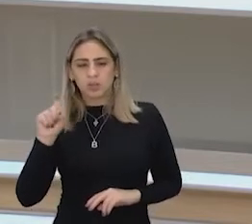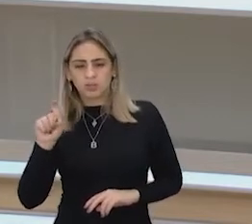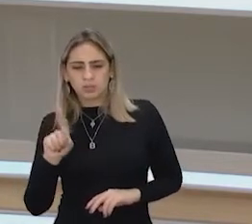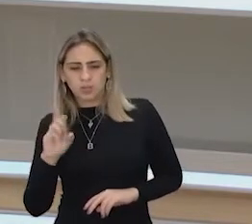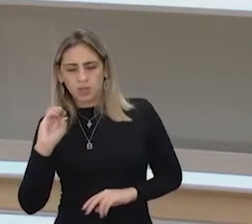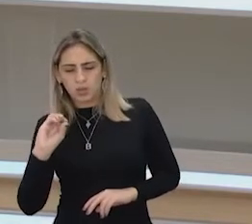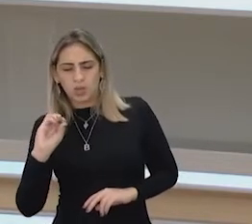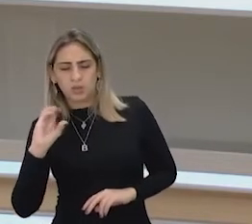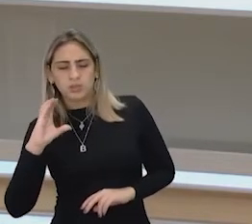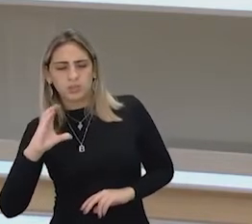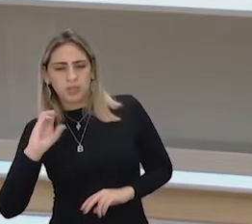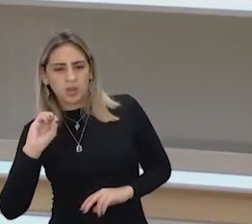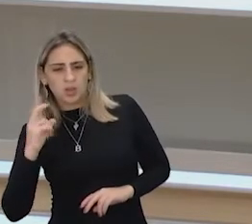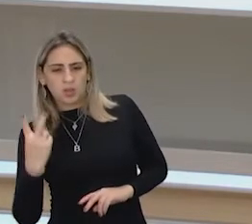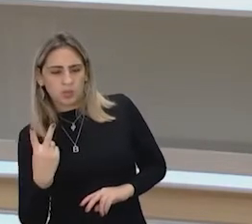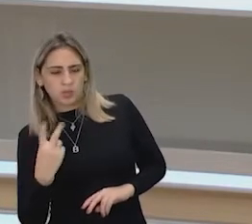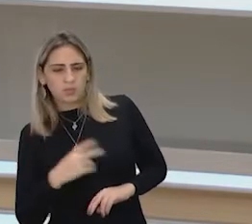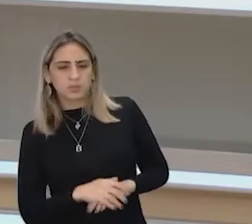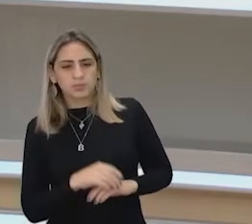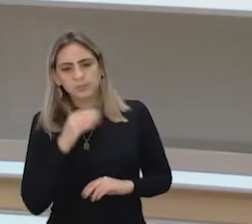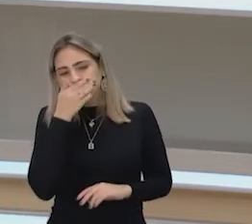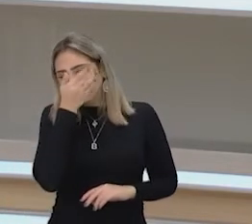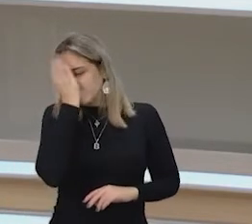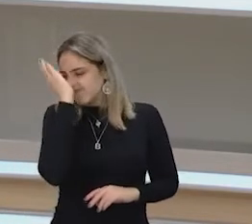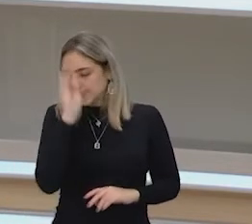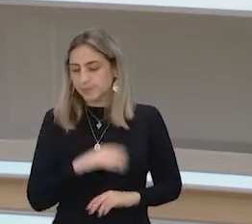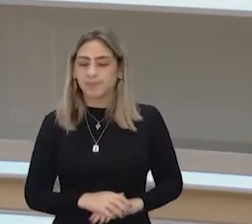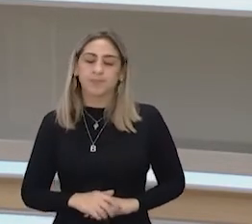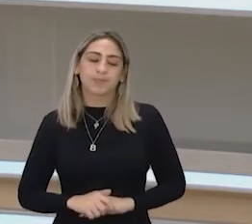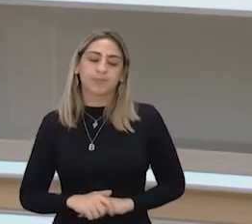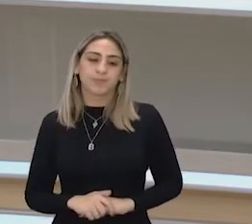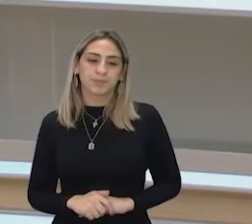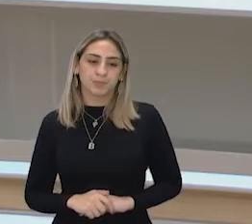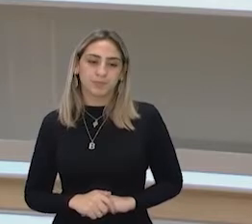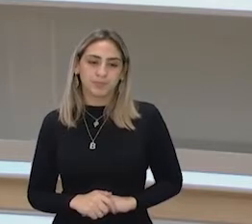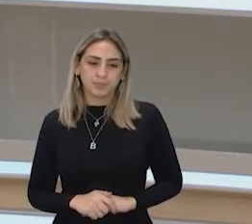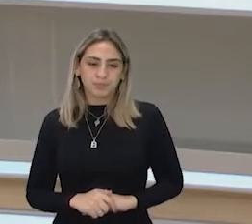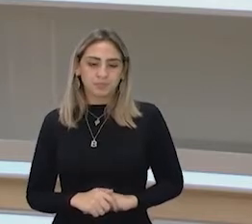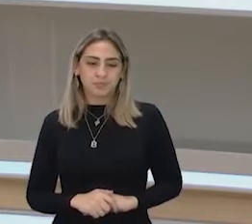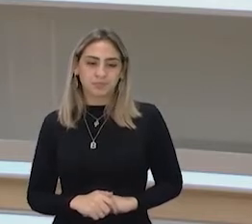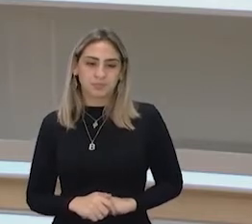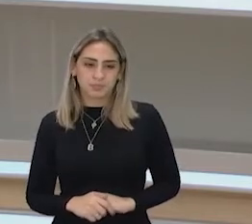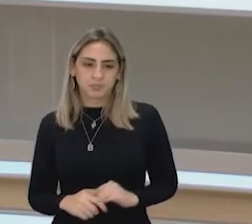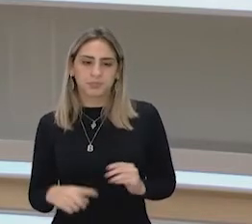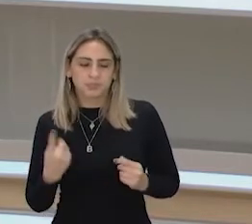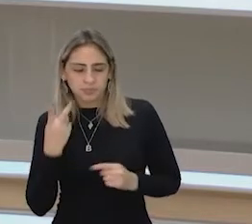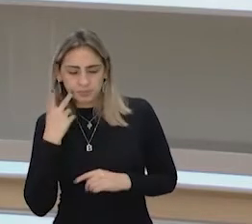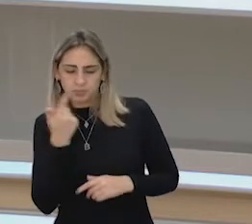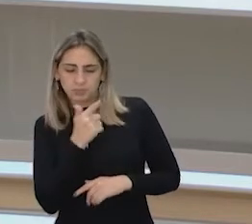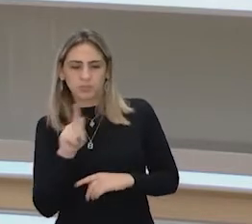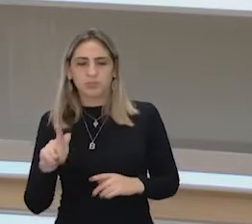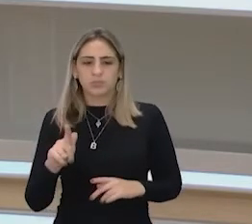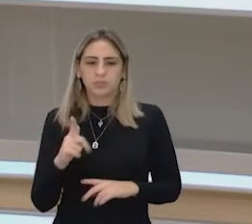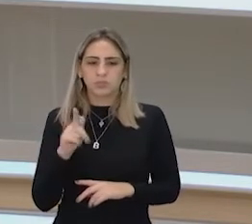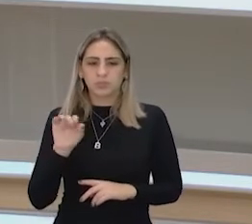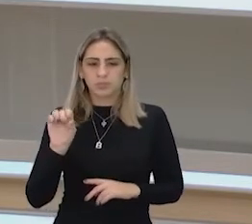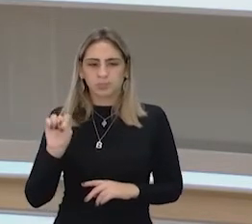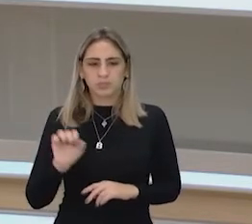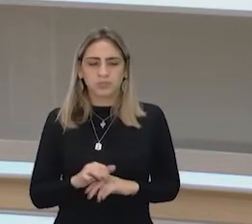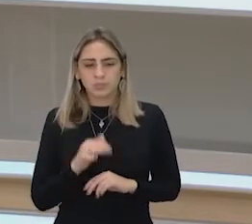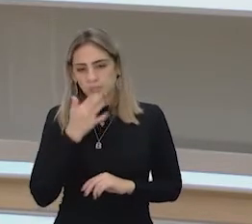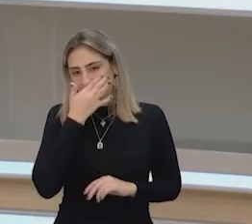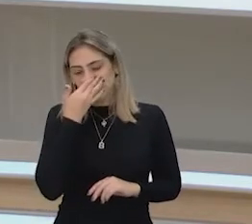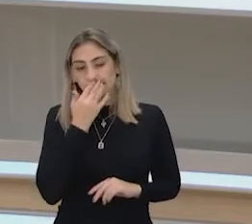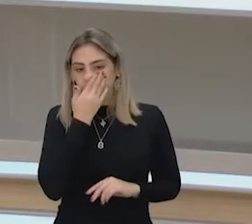muitas coisas aqui, né? Hidrogênio não, desculpa, nitrogênio e oxigênio pressionando a gente aqui. Fora outros gases, né? Gás carbônico e